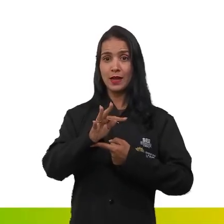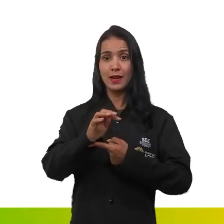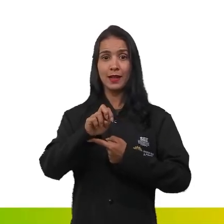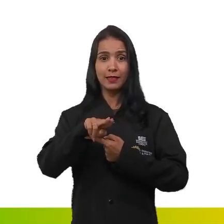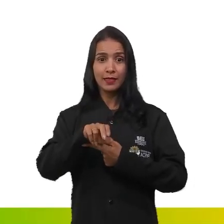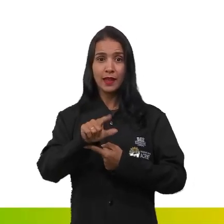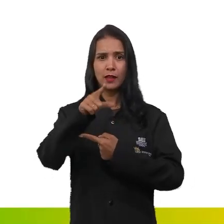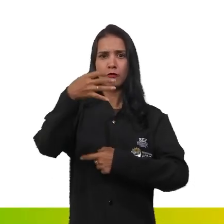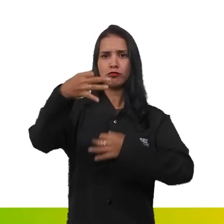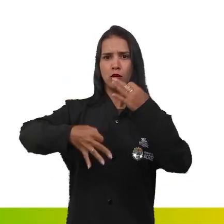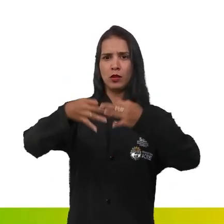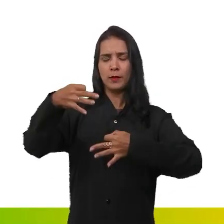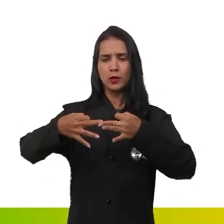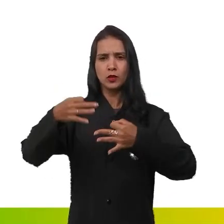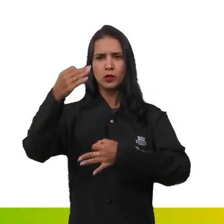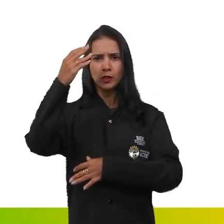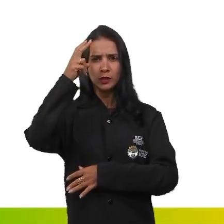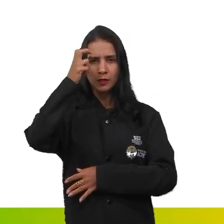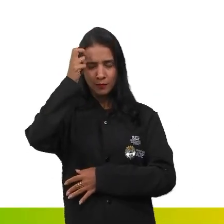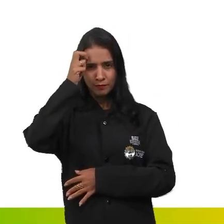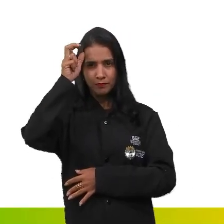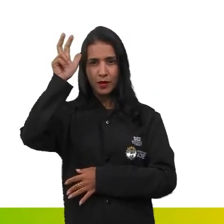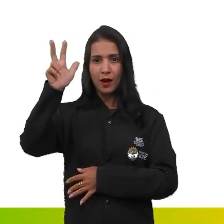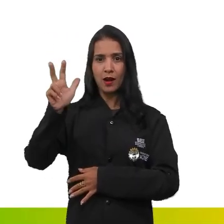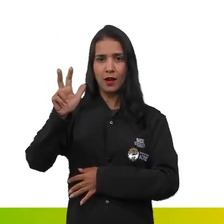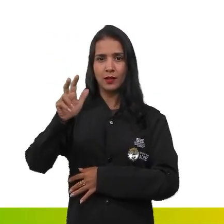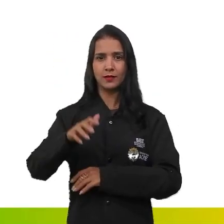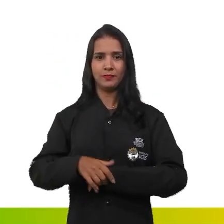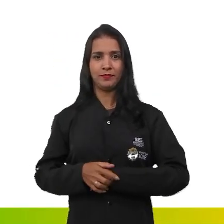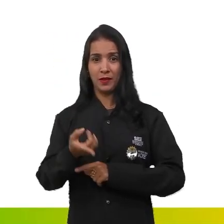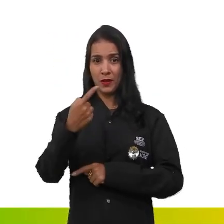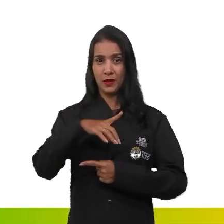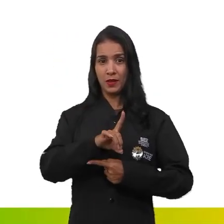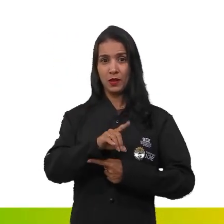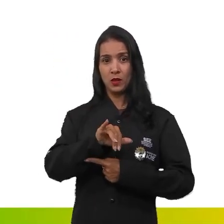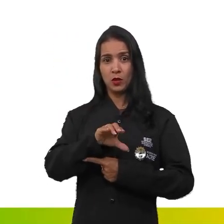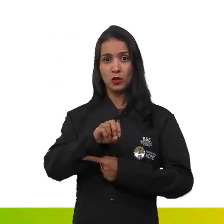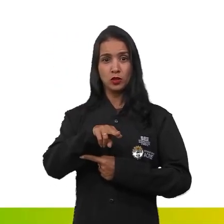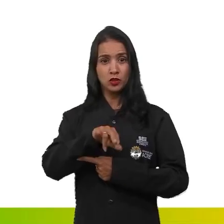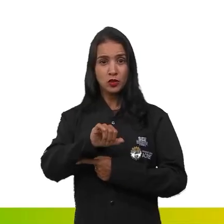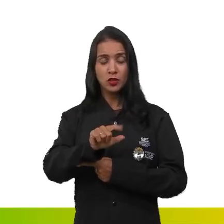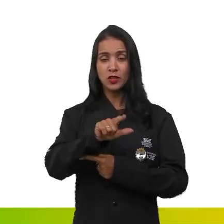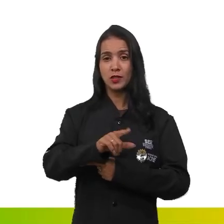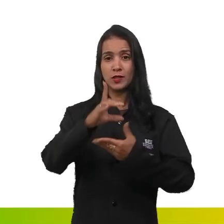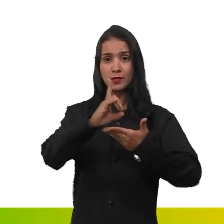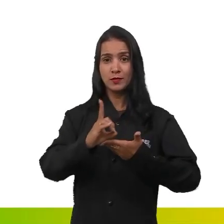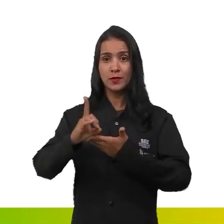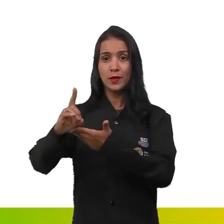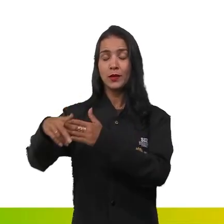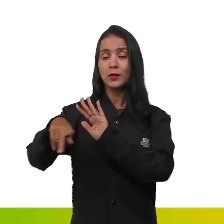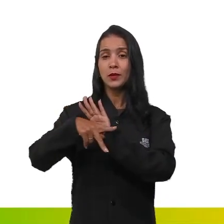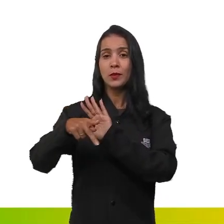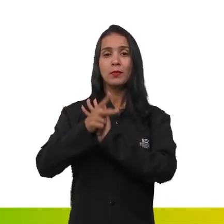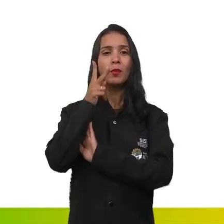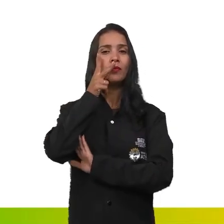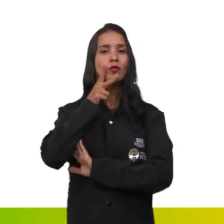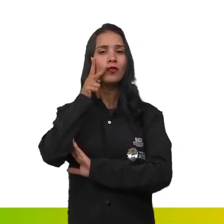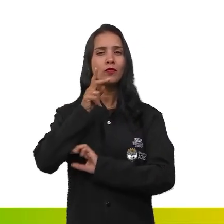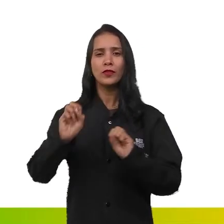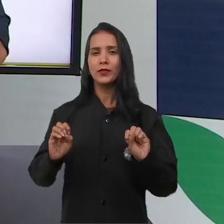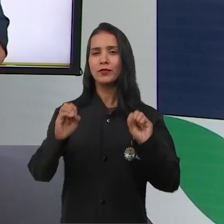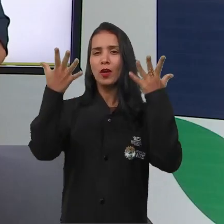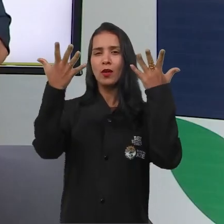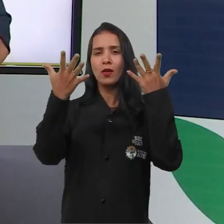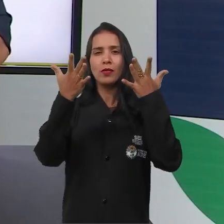justa. Dionísio, deus do vinho, festa e teatro. Só tinham esses, professor? Claro